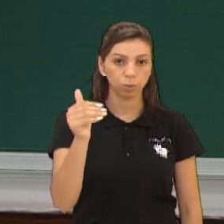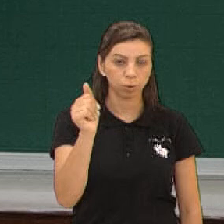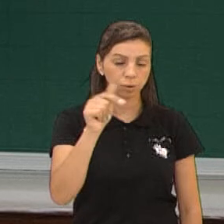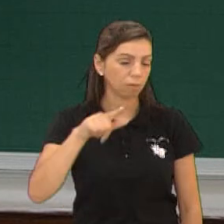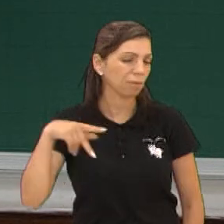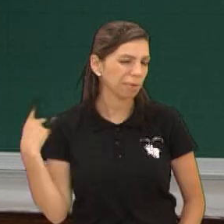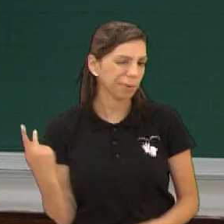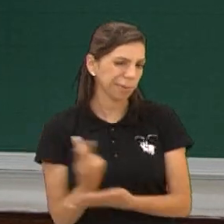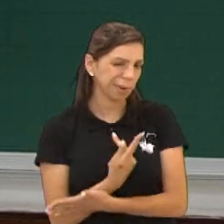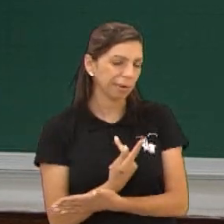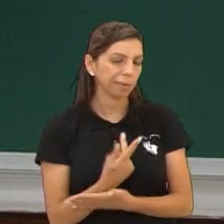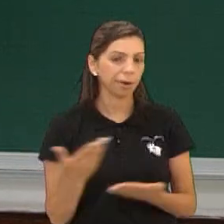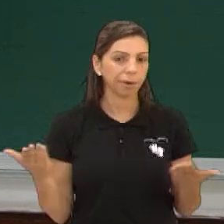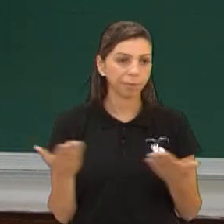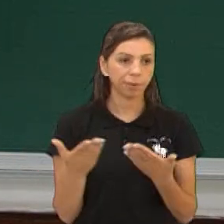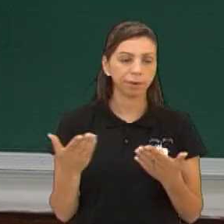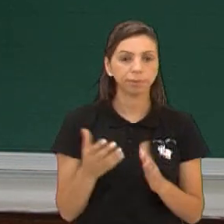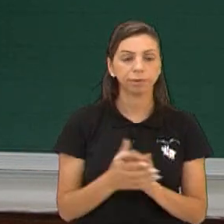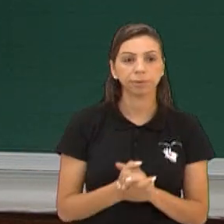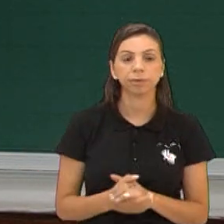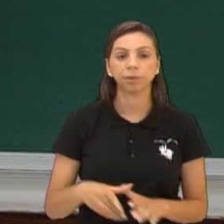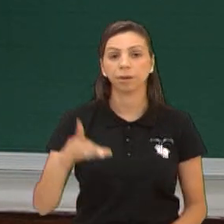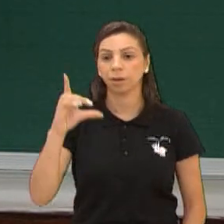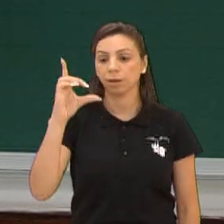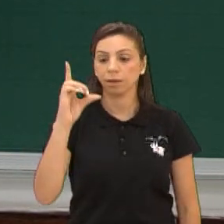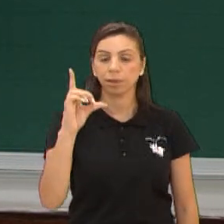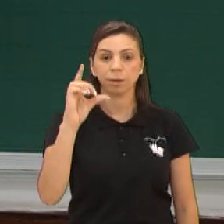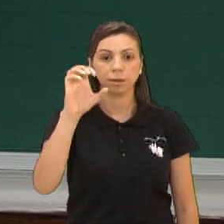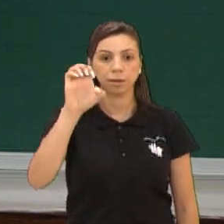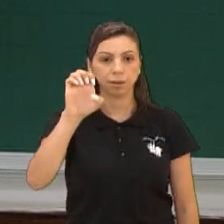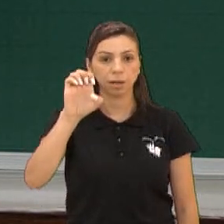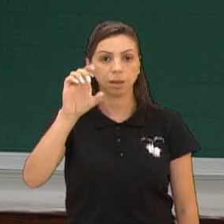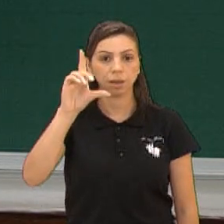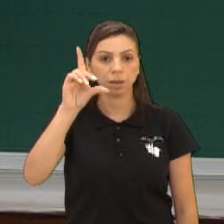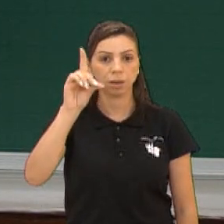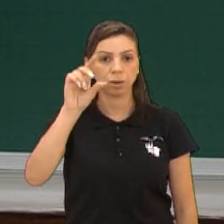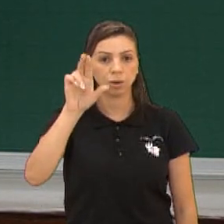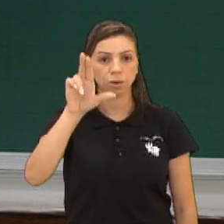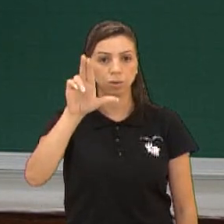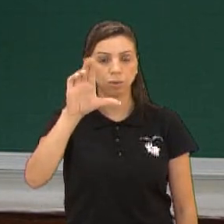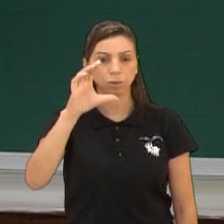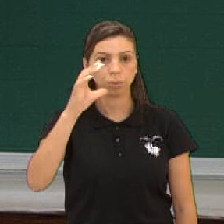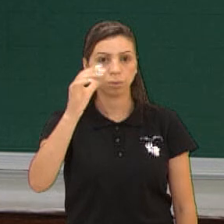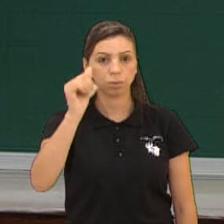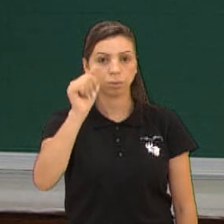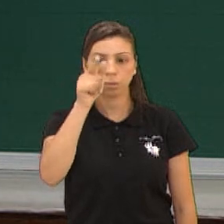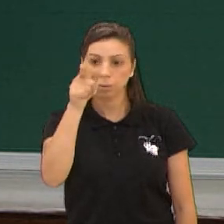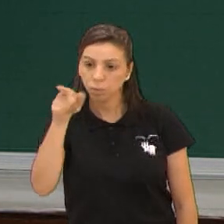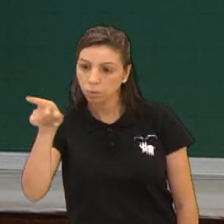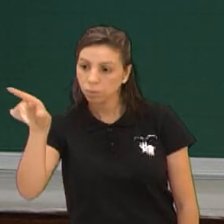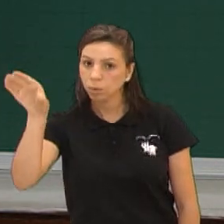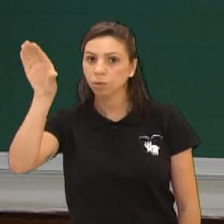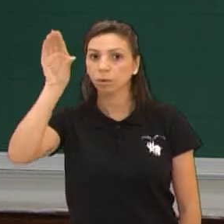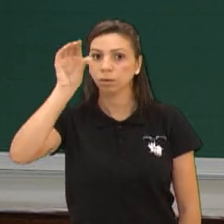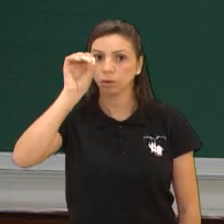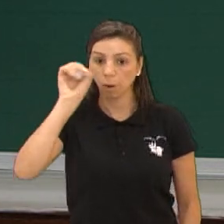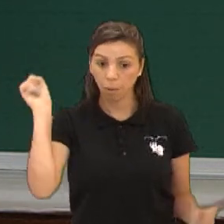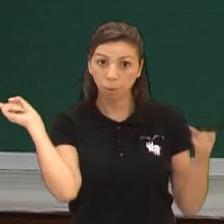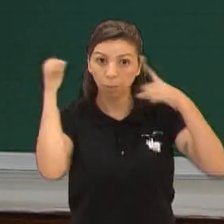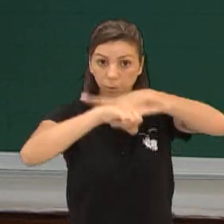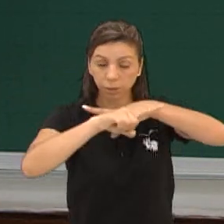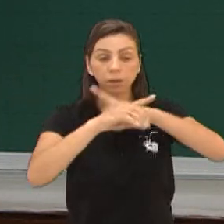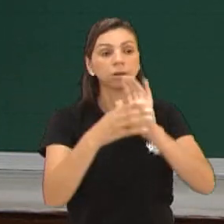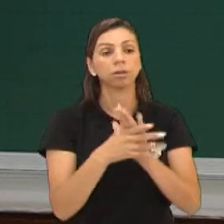equívoco então nós temos a dedução como o contrário da indução na dedução